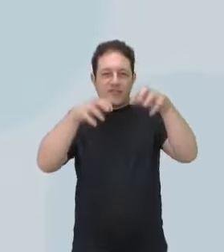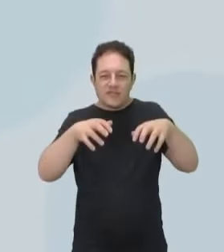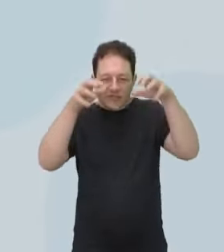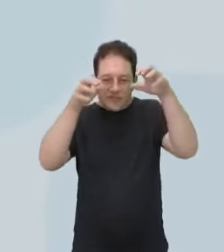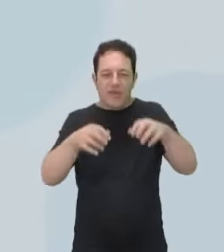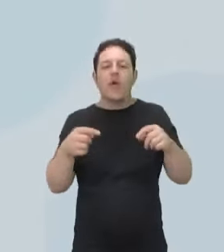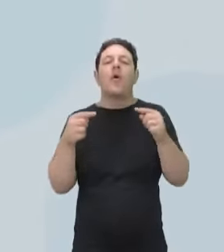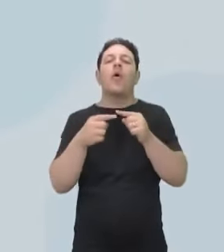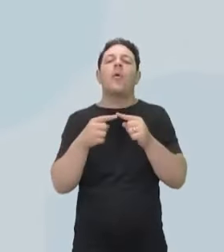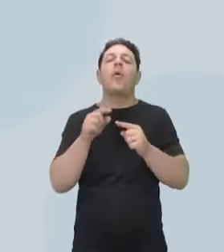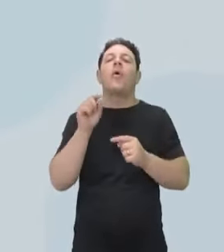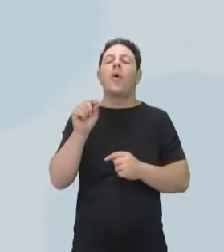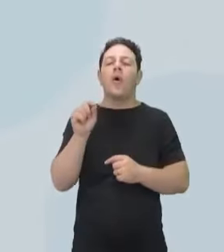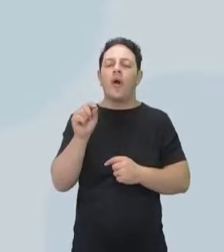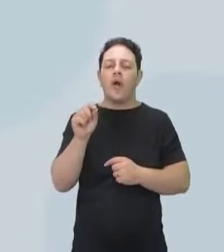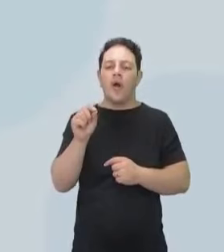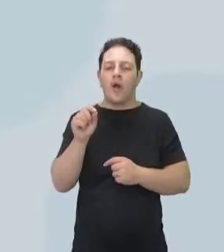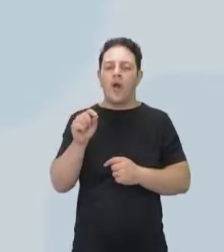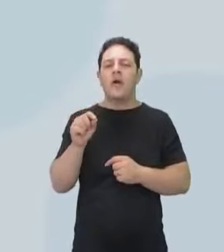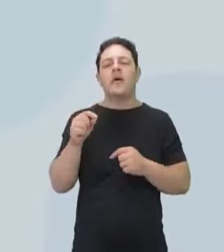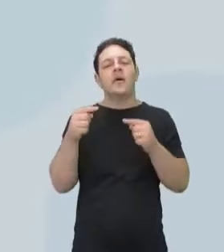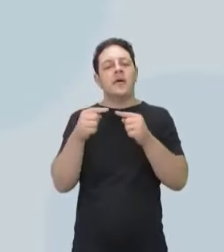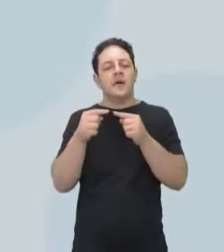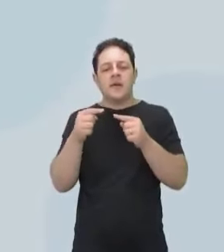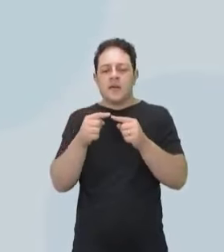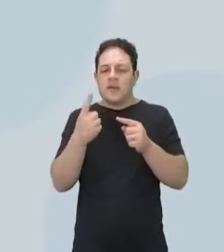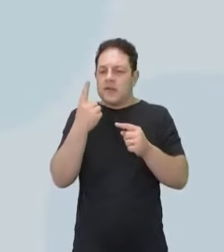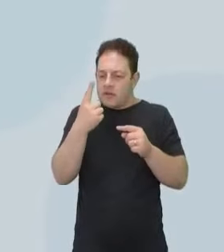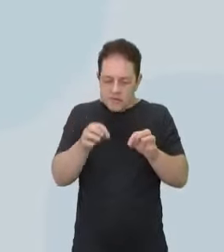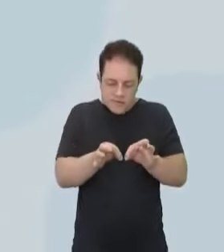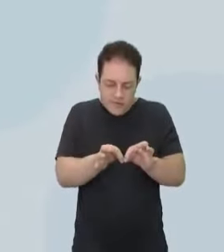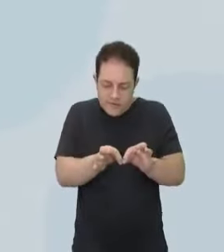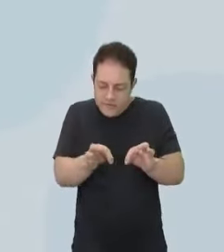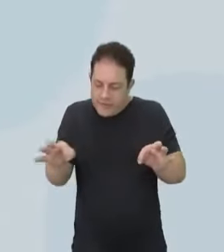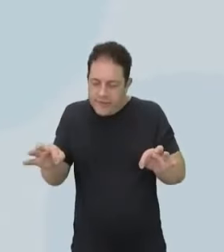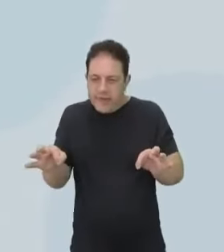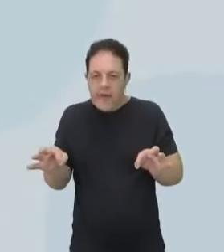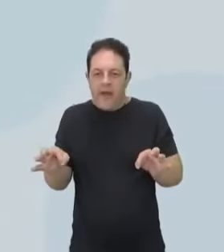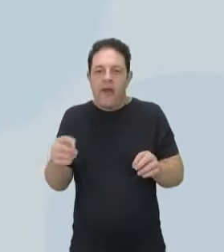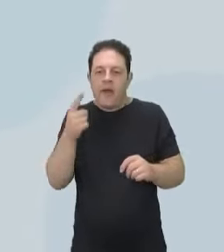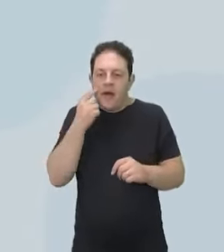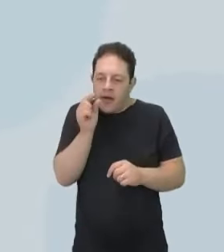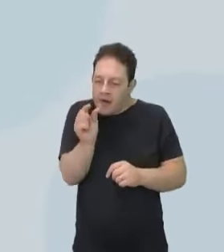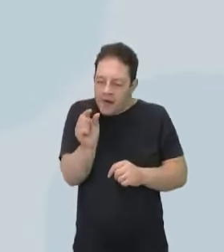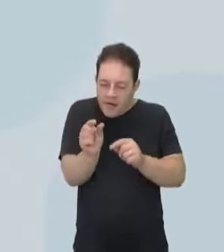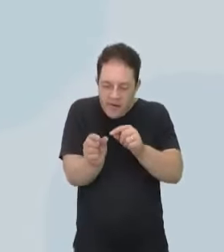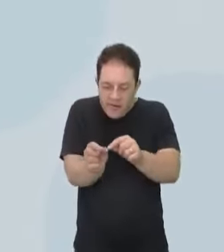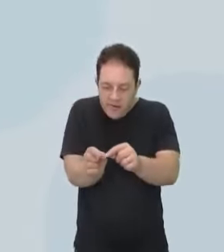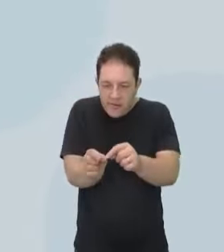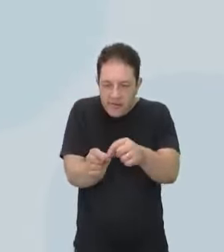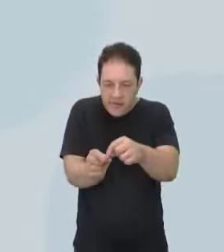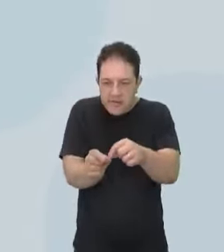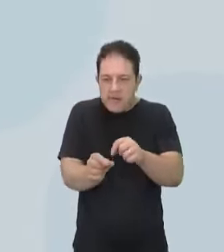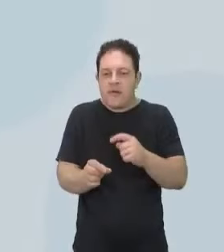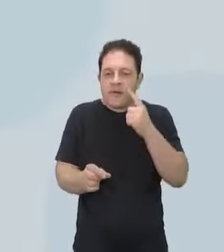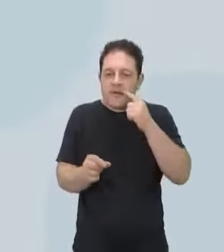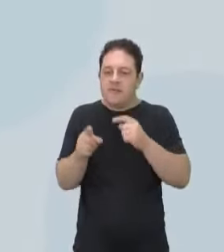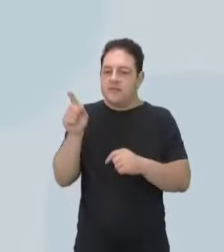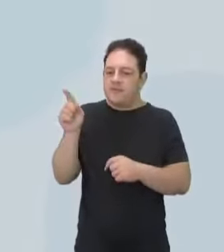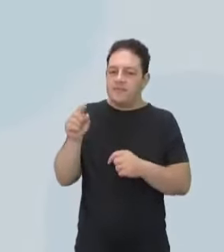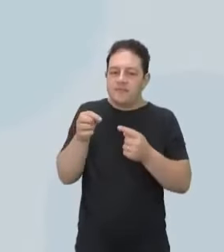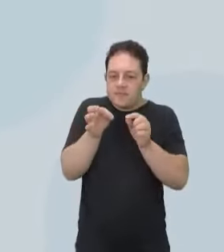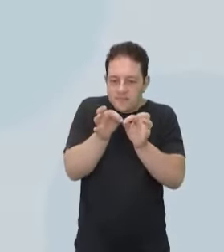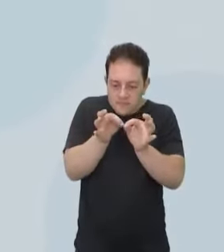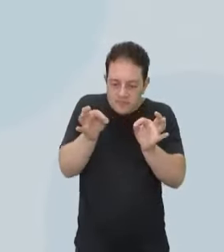nós estamos falando daquele, né, aquela risquinho da régua. A gente trouxe até a régua ali para lembrar, que é um